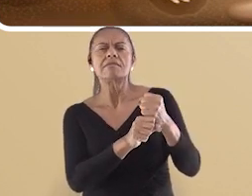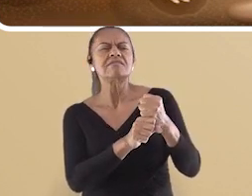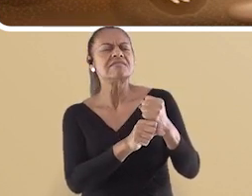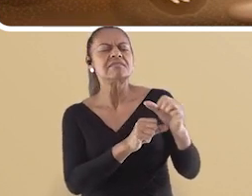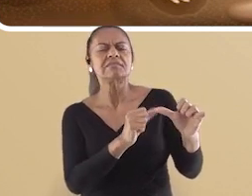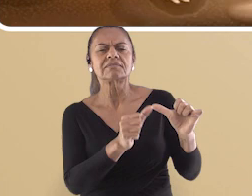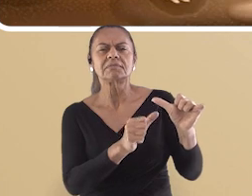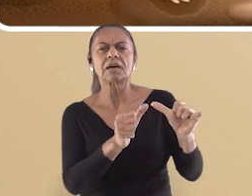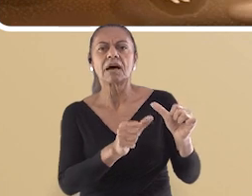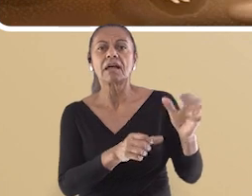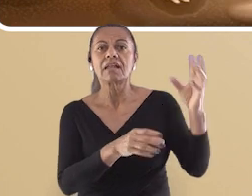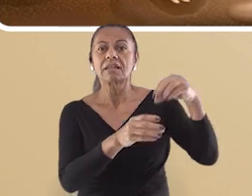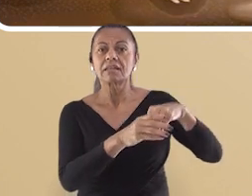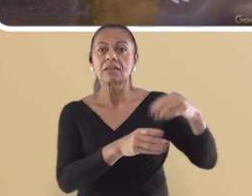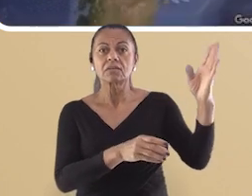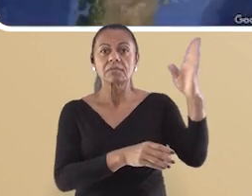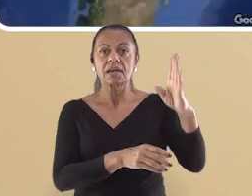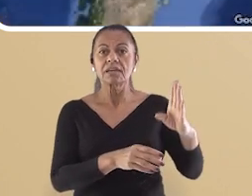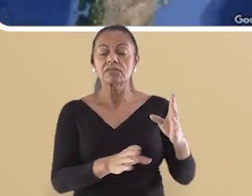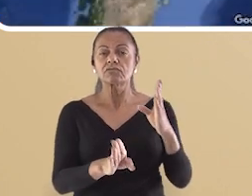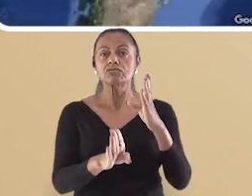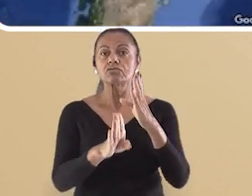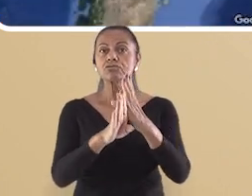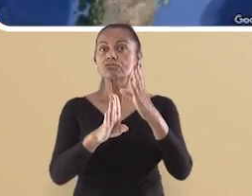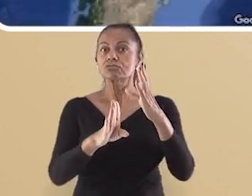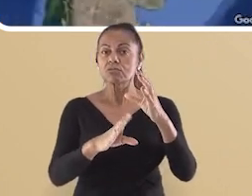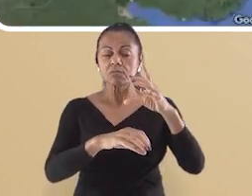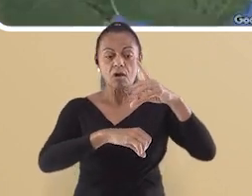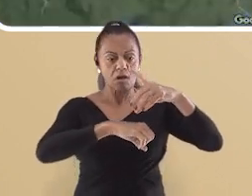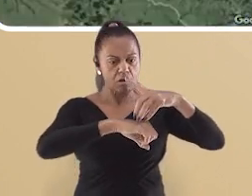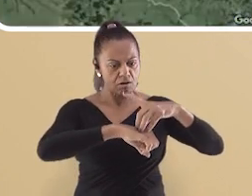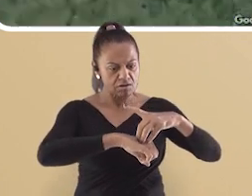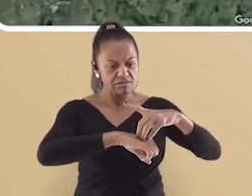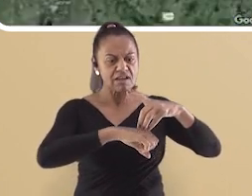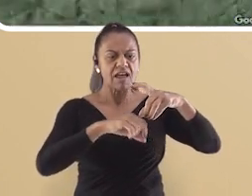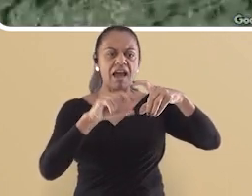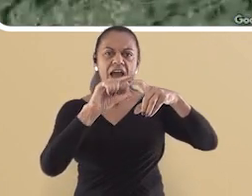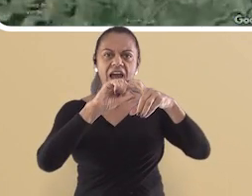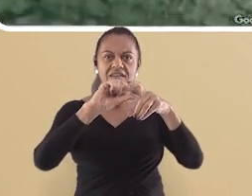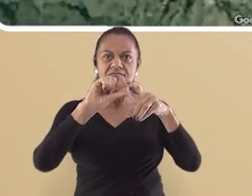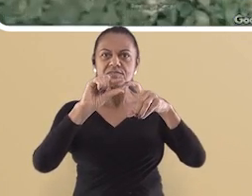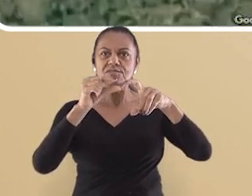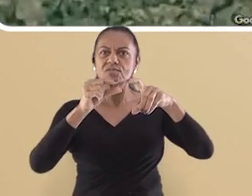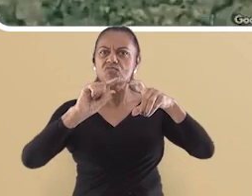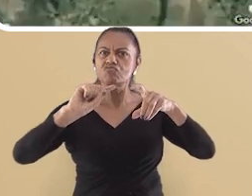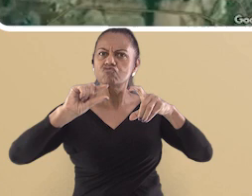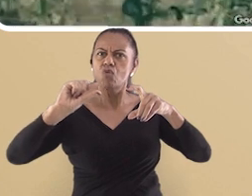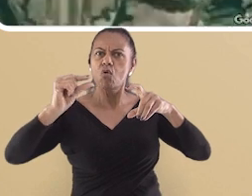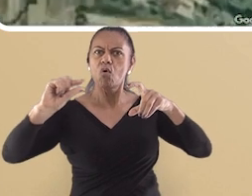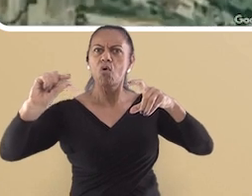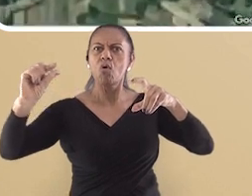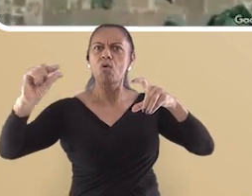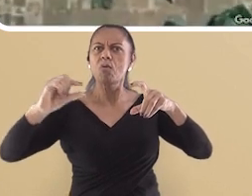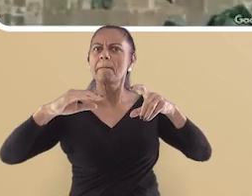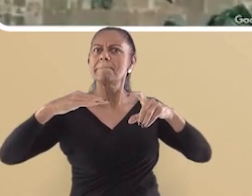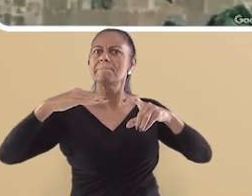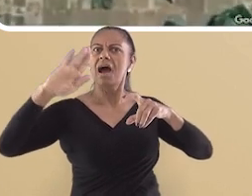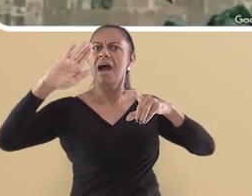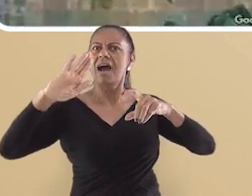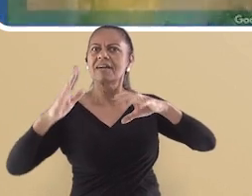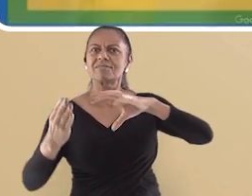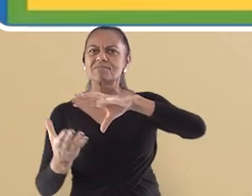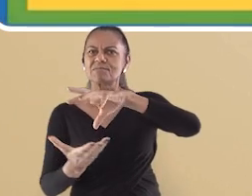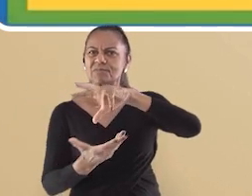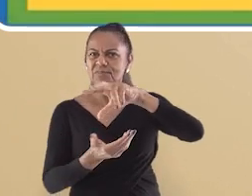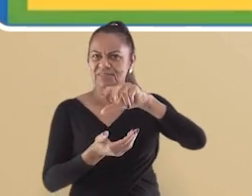no planeta ao longo de milhões de anos. No Brasil, foi descoberto o maior e mais antigo dinossauro de pescoço longo do mundo. Agora